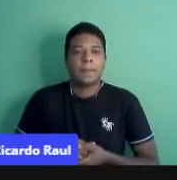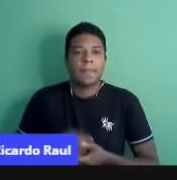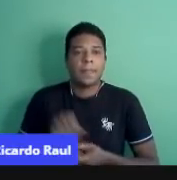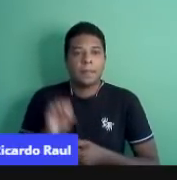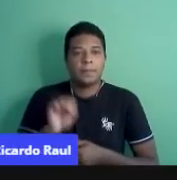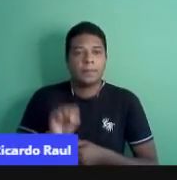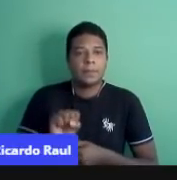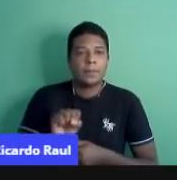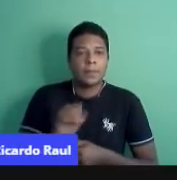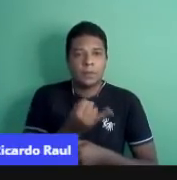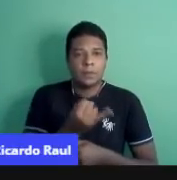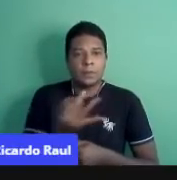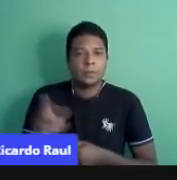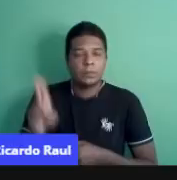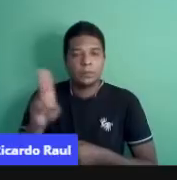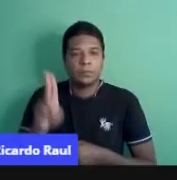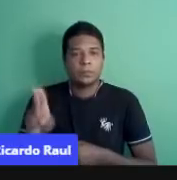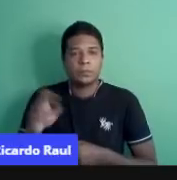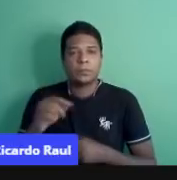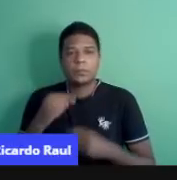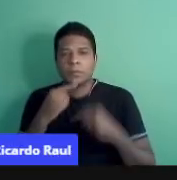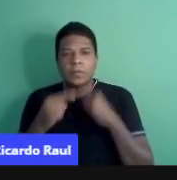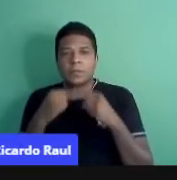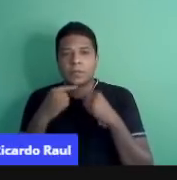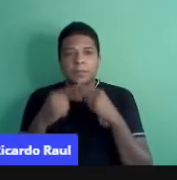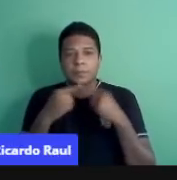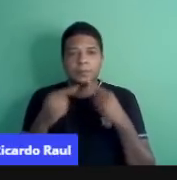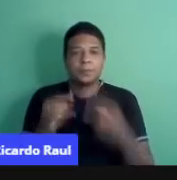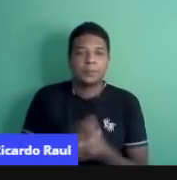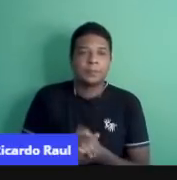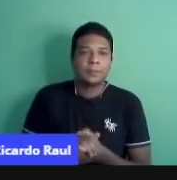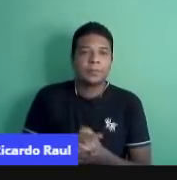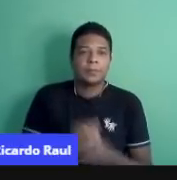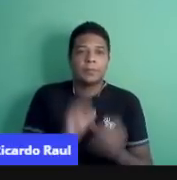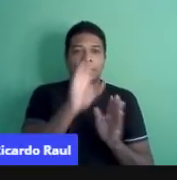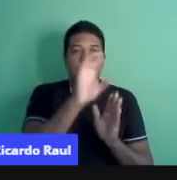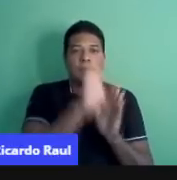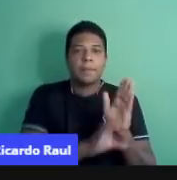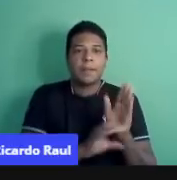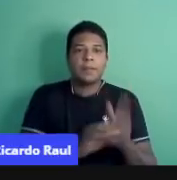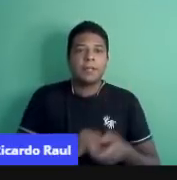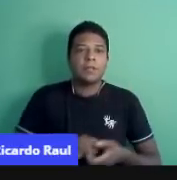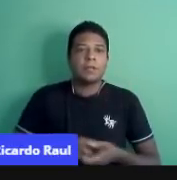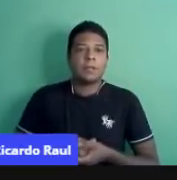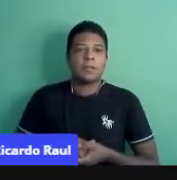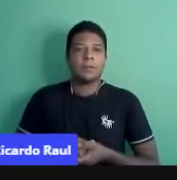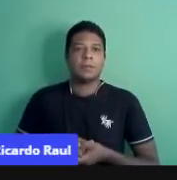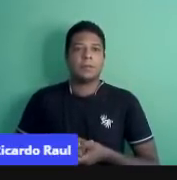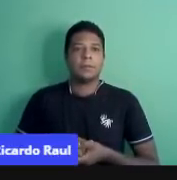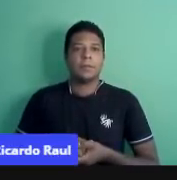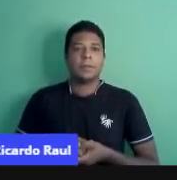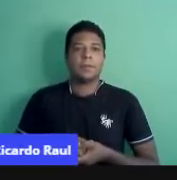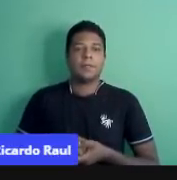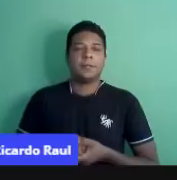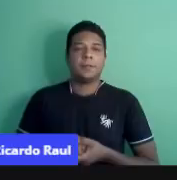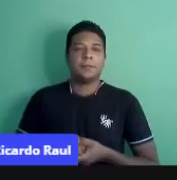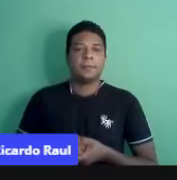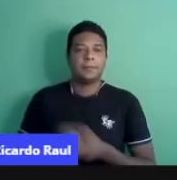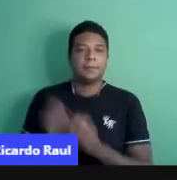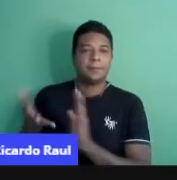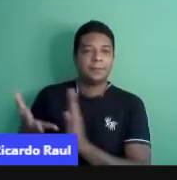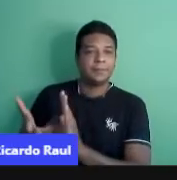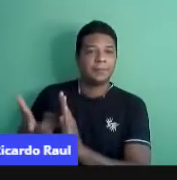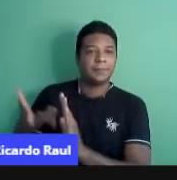fiquei com dúvida de qual que é a habilidade, eu vou lá no currículo e olho pelo alfanumérico. Algumas